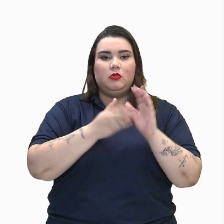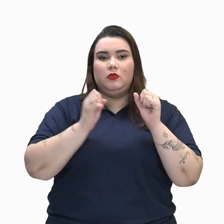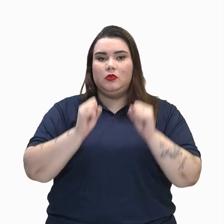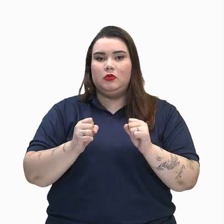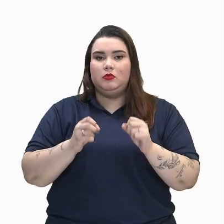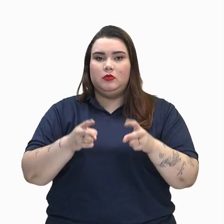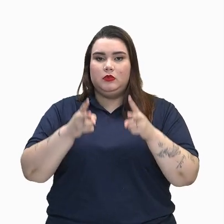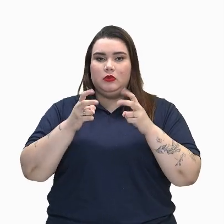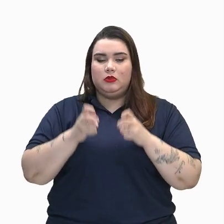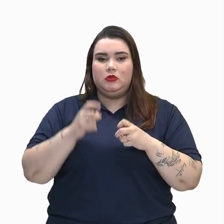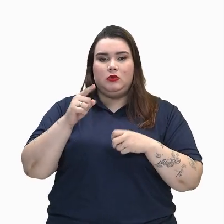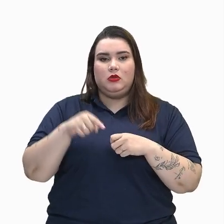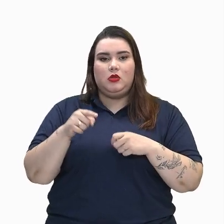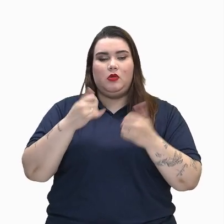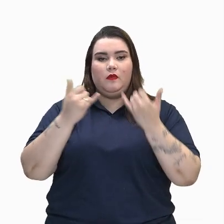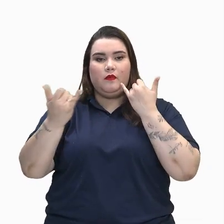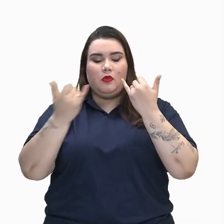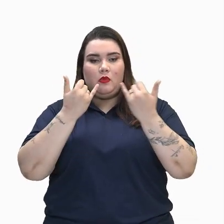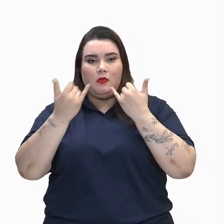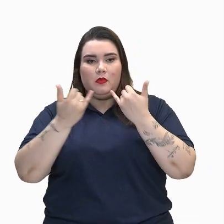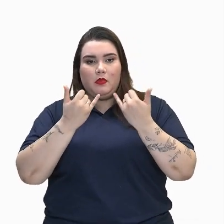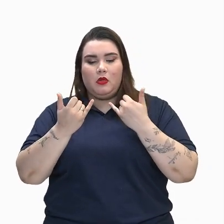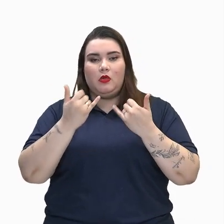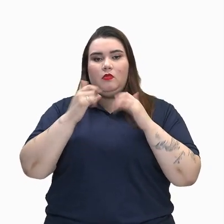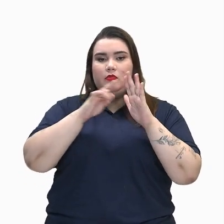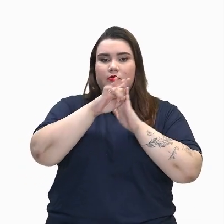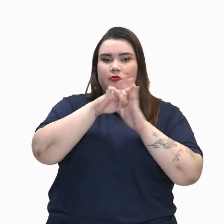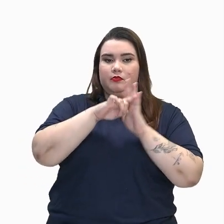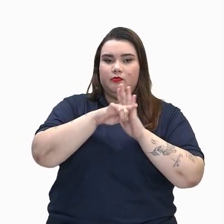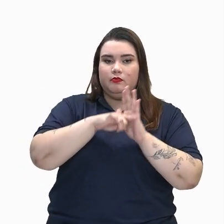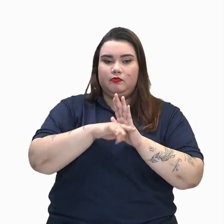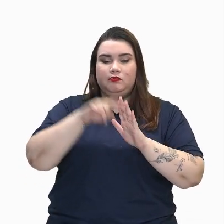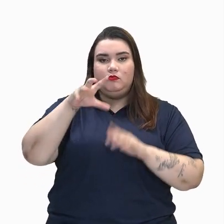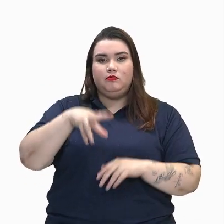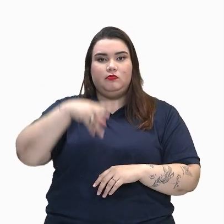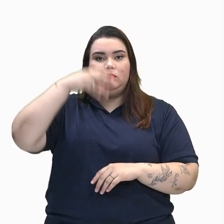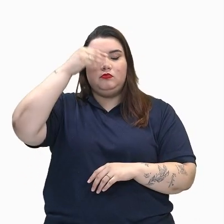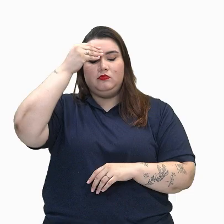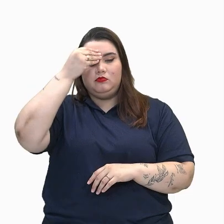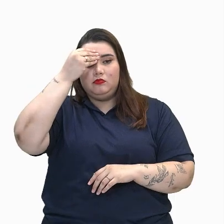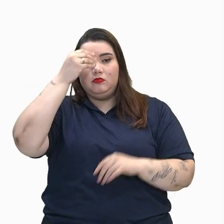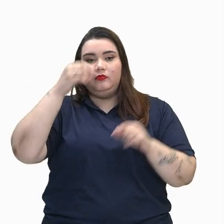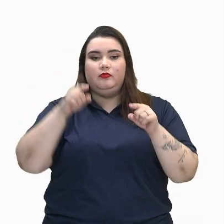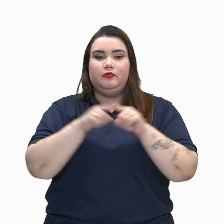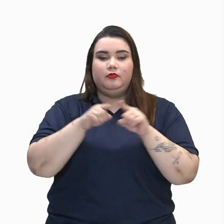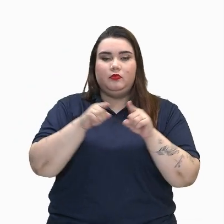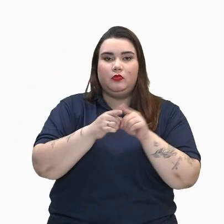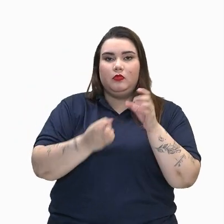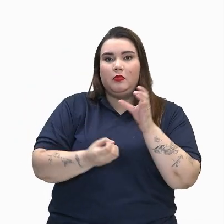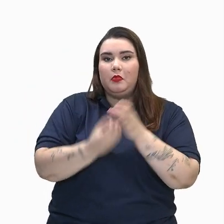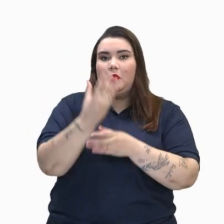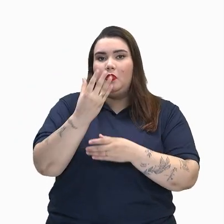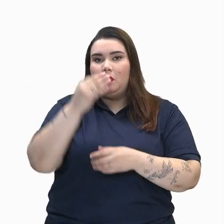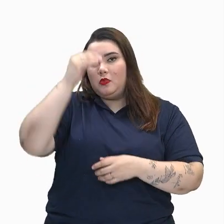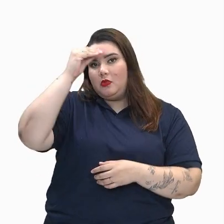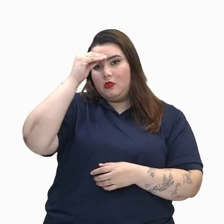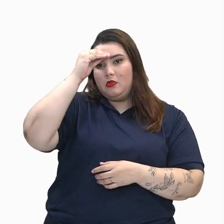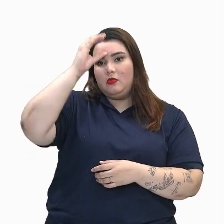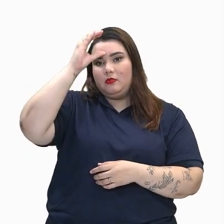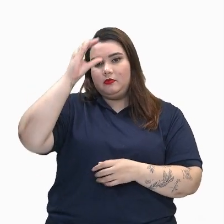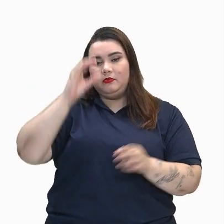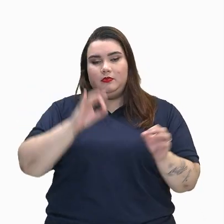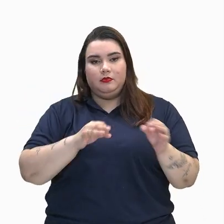como informar, entreter, investigar, registrar memórias, produzir